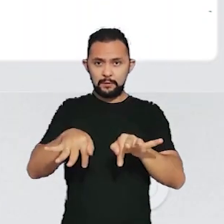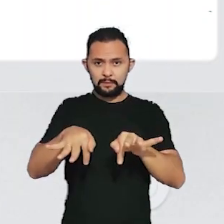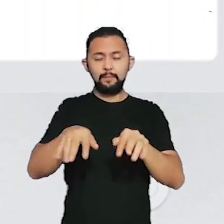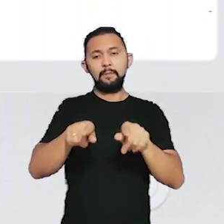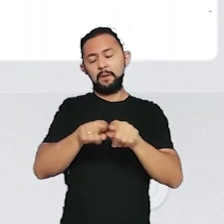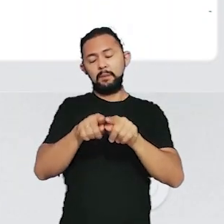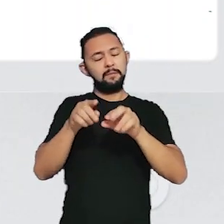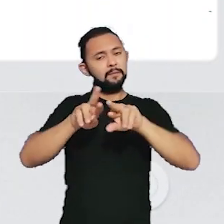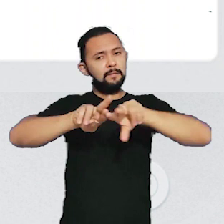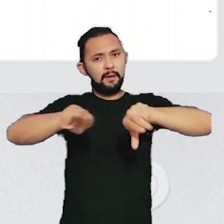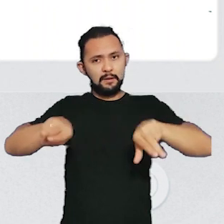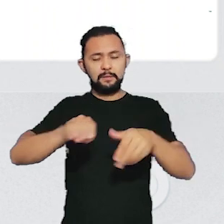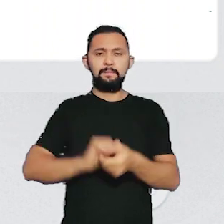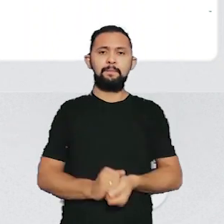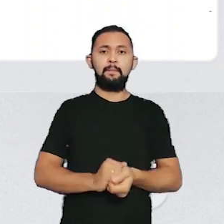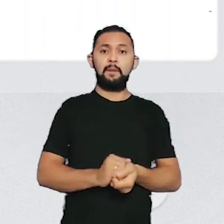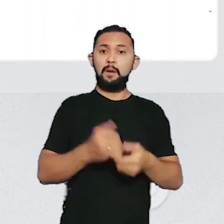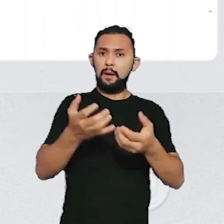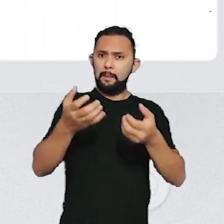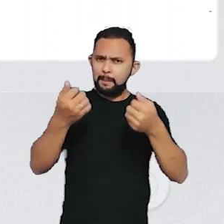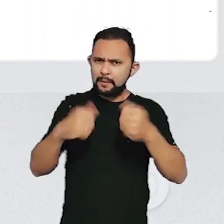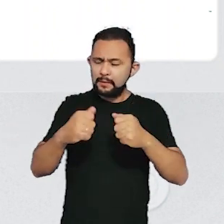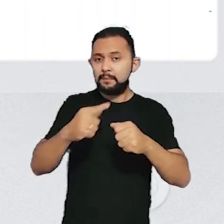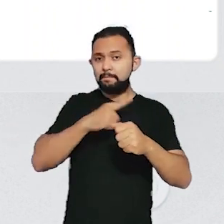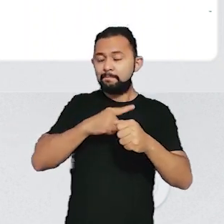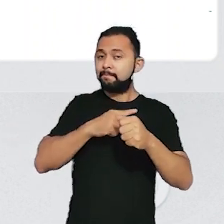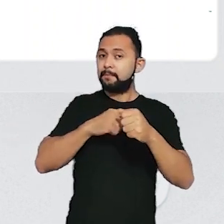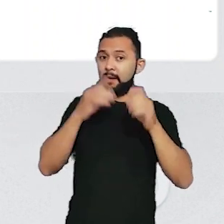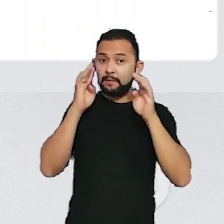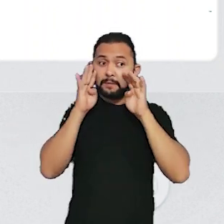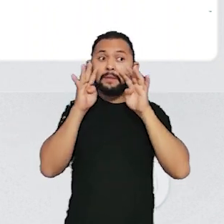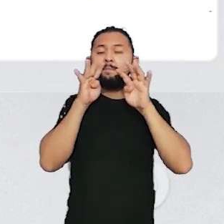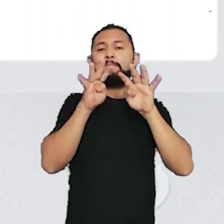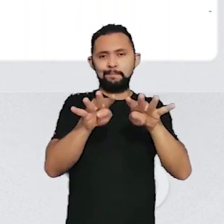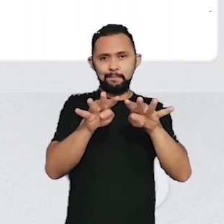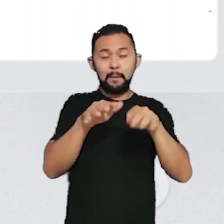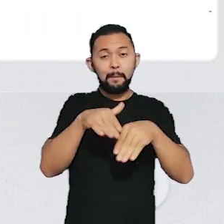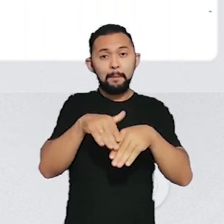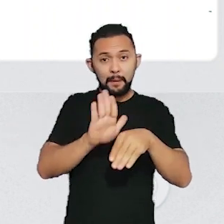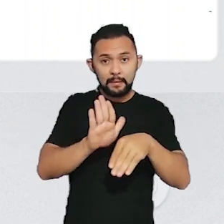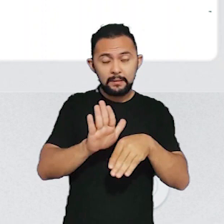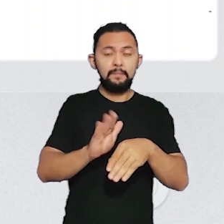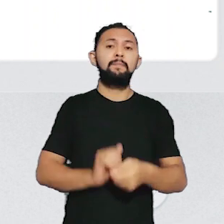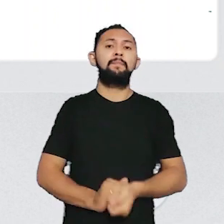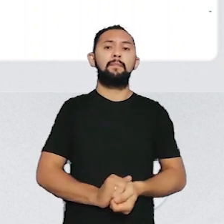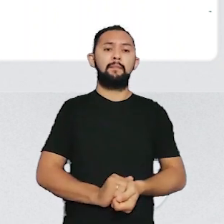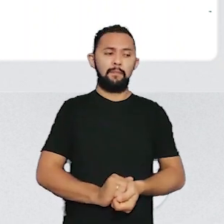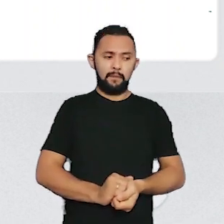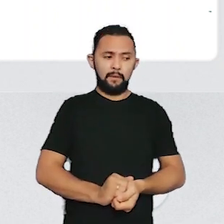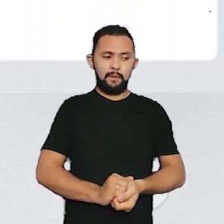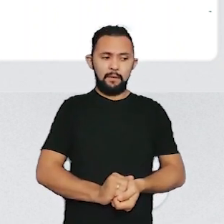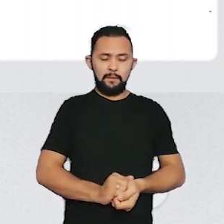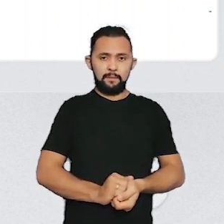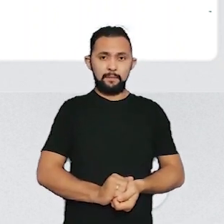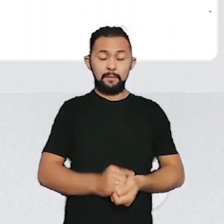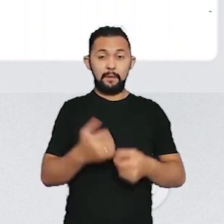tá? Então, as adverbiais, ela requer um pouco mais de atenção. Lembrando também que as adverbiais